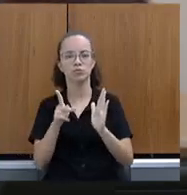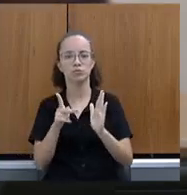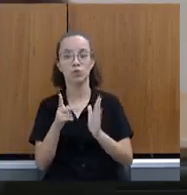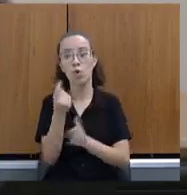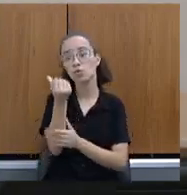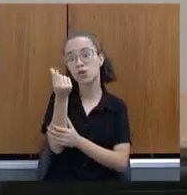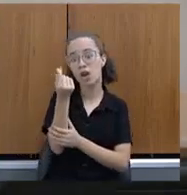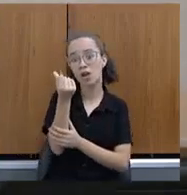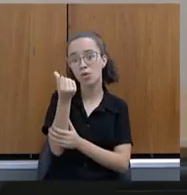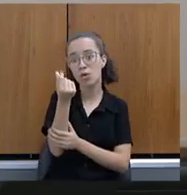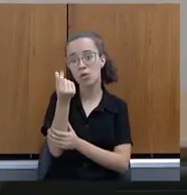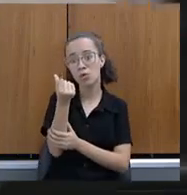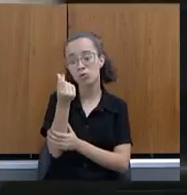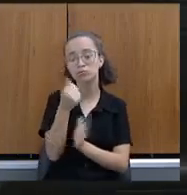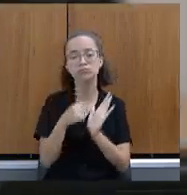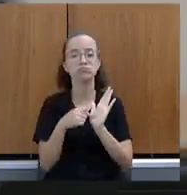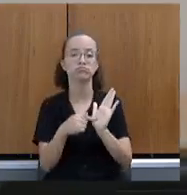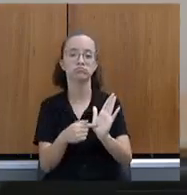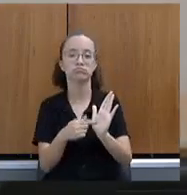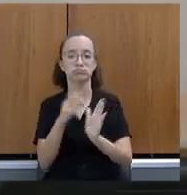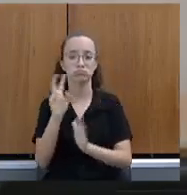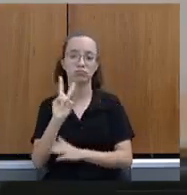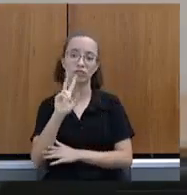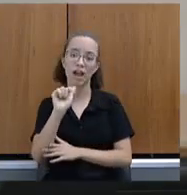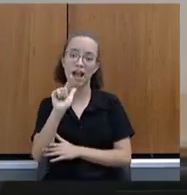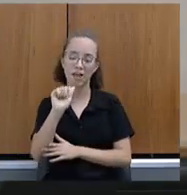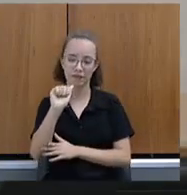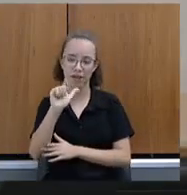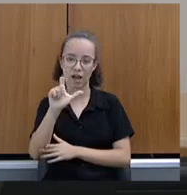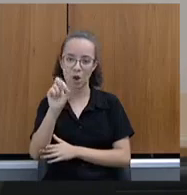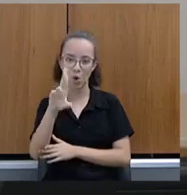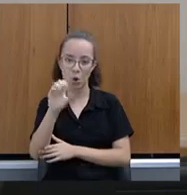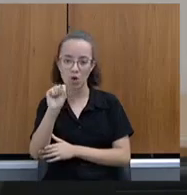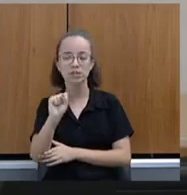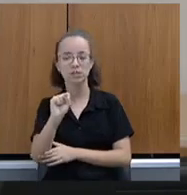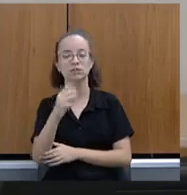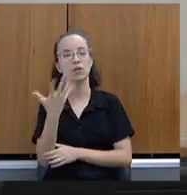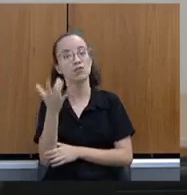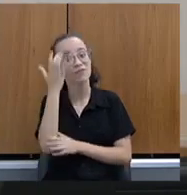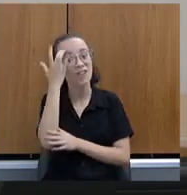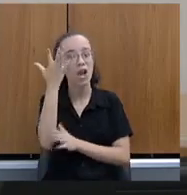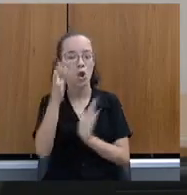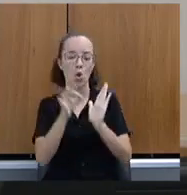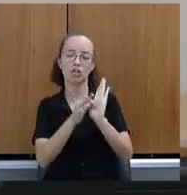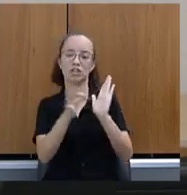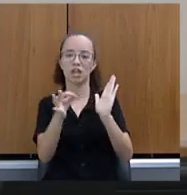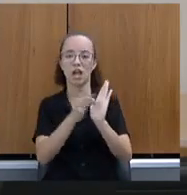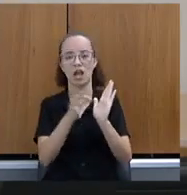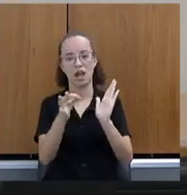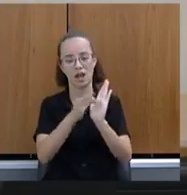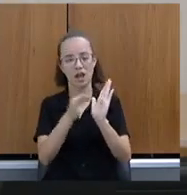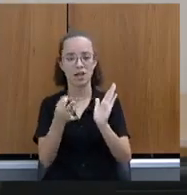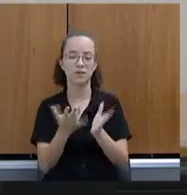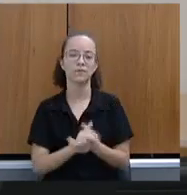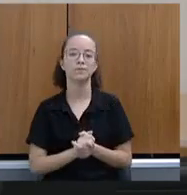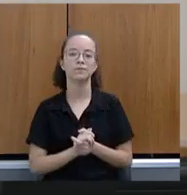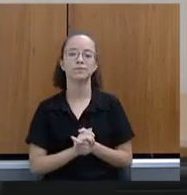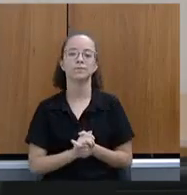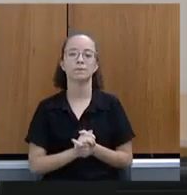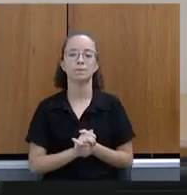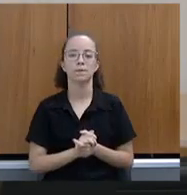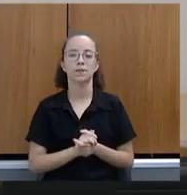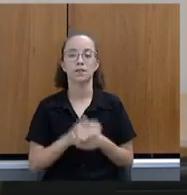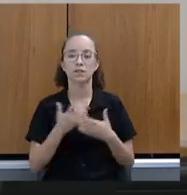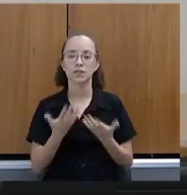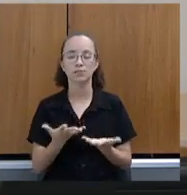valores o que facilita muito a as indicações Por parte dos parlamentares então acredito